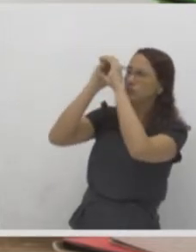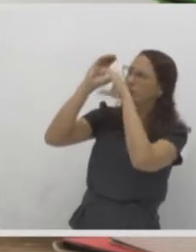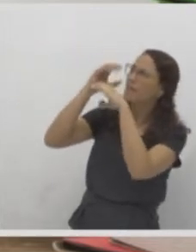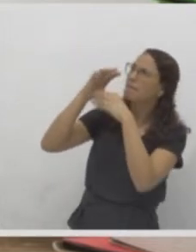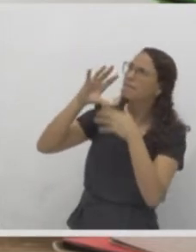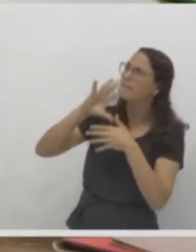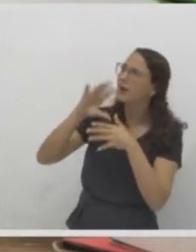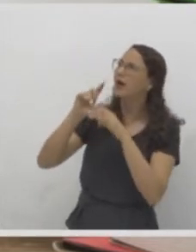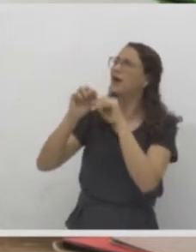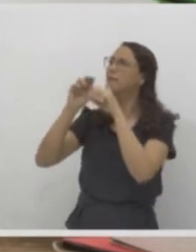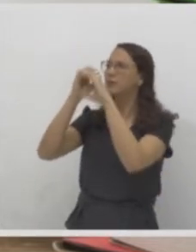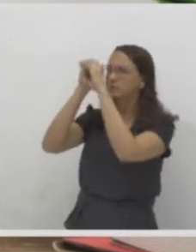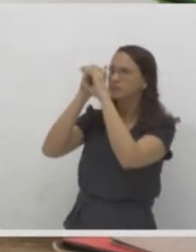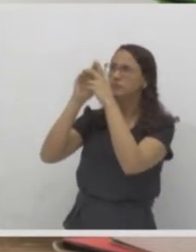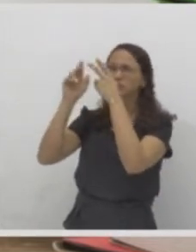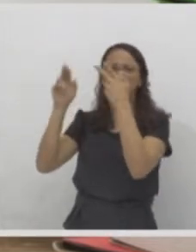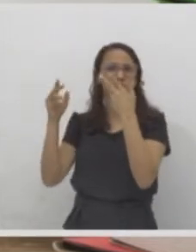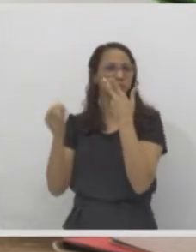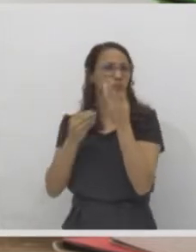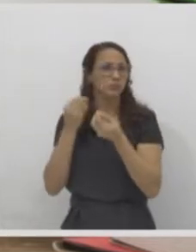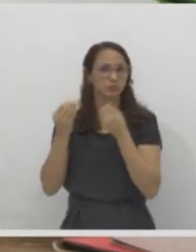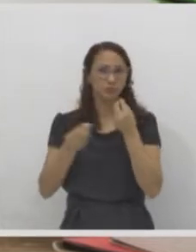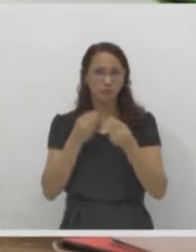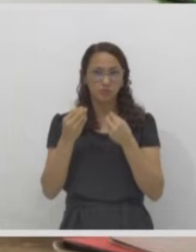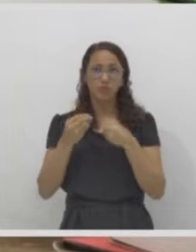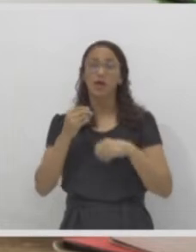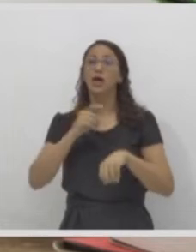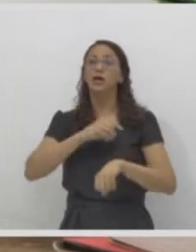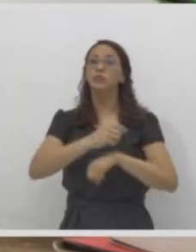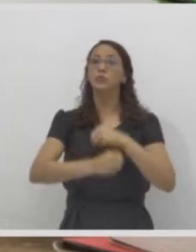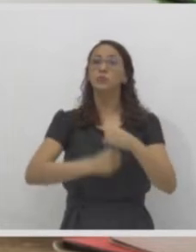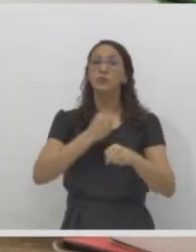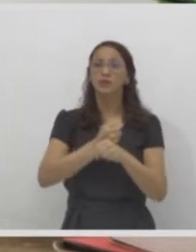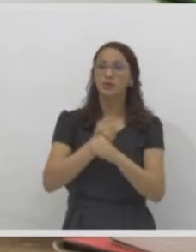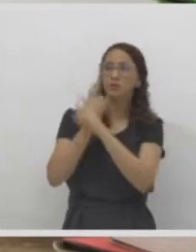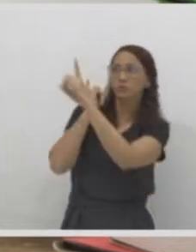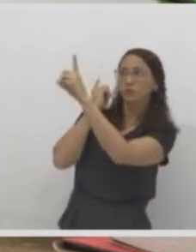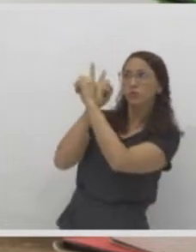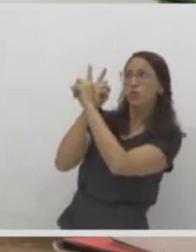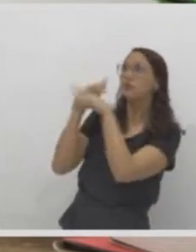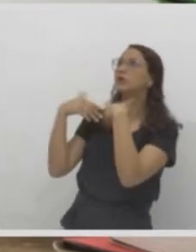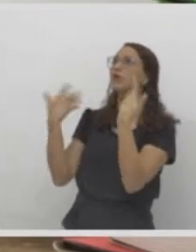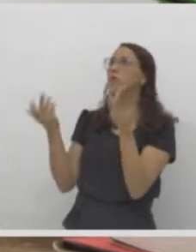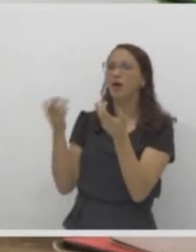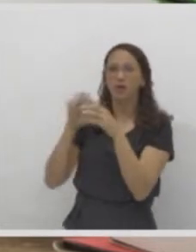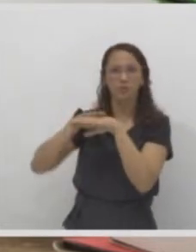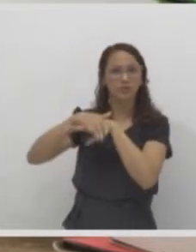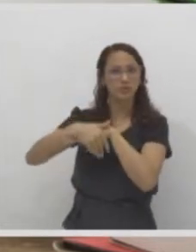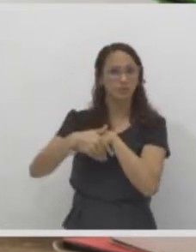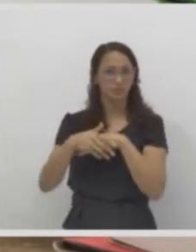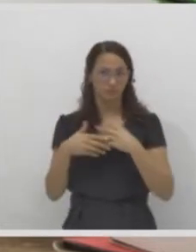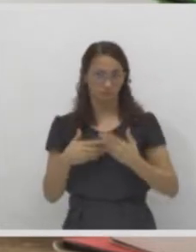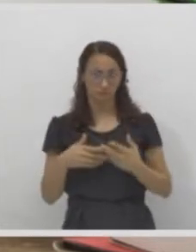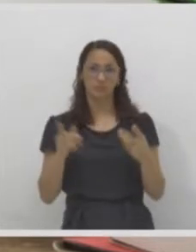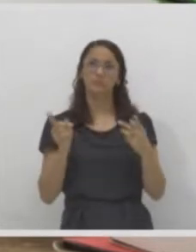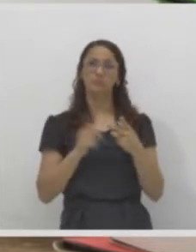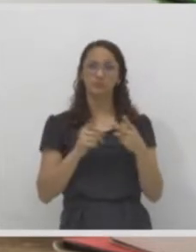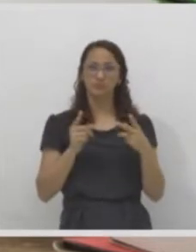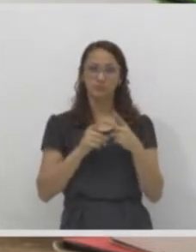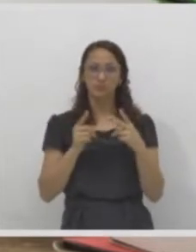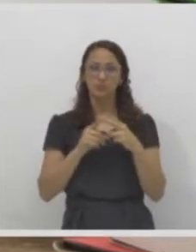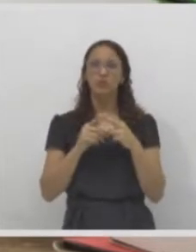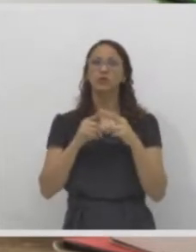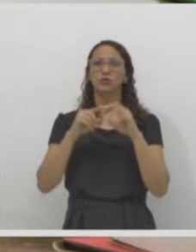outros, e os períodos do ano em que elas são visíveis no início da noite. Associar o movimento diário do Sol,